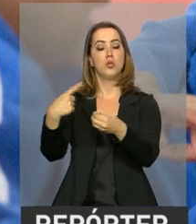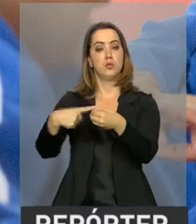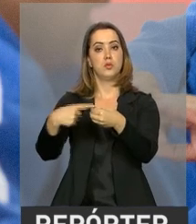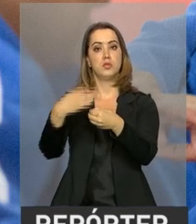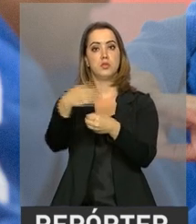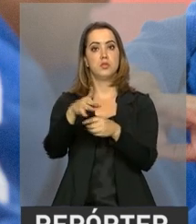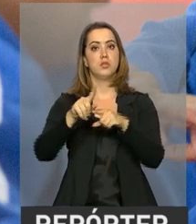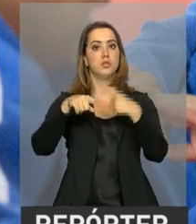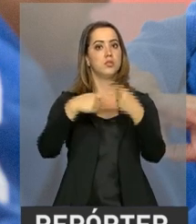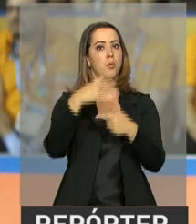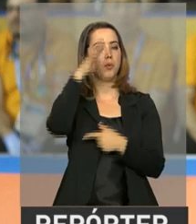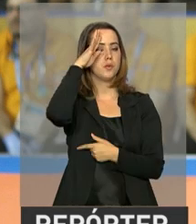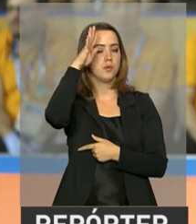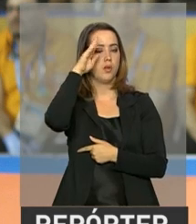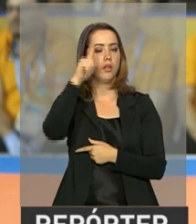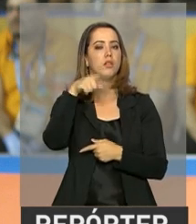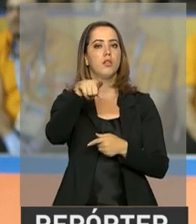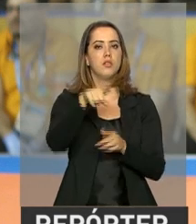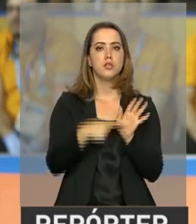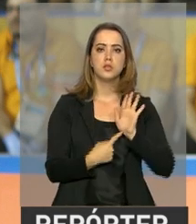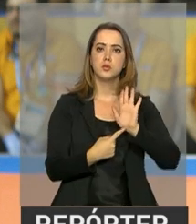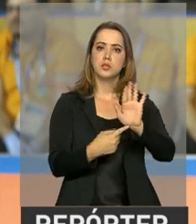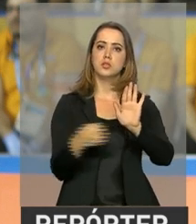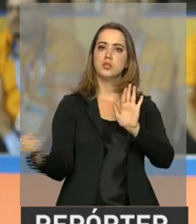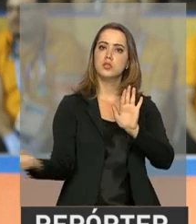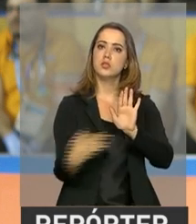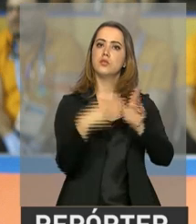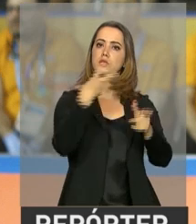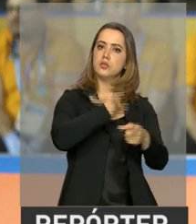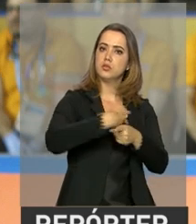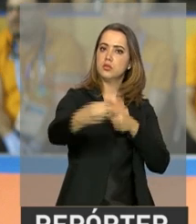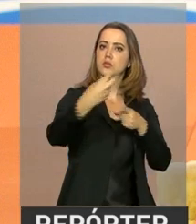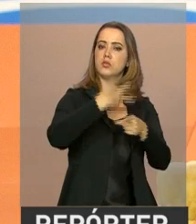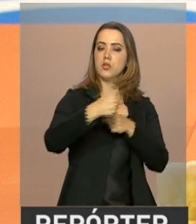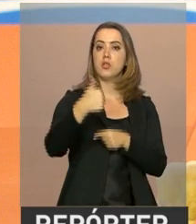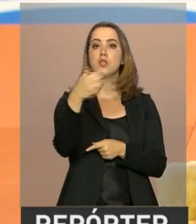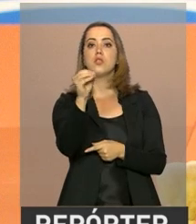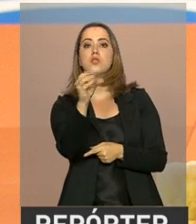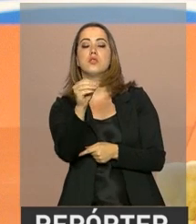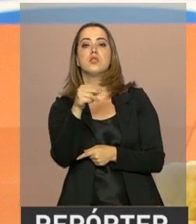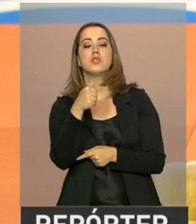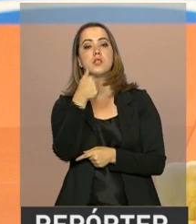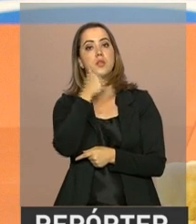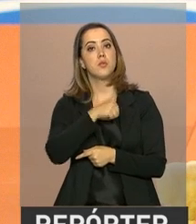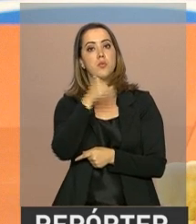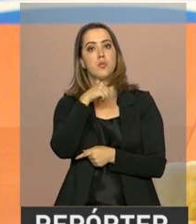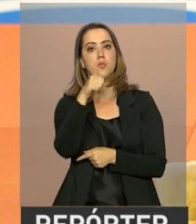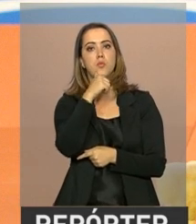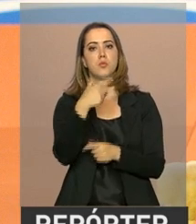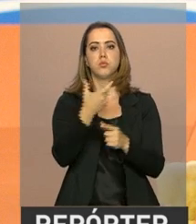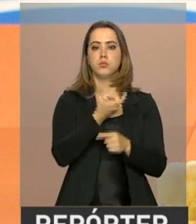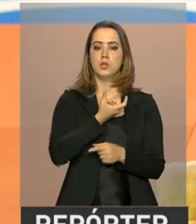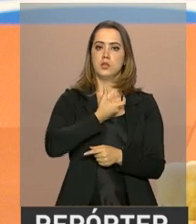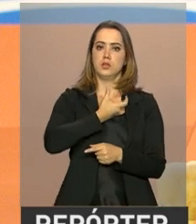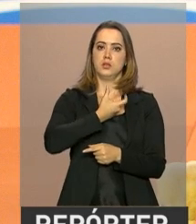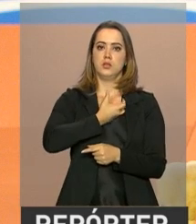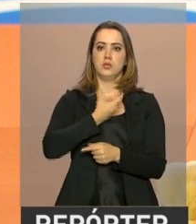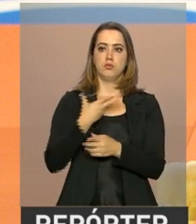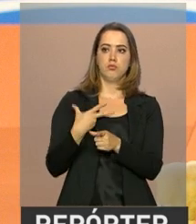quarta-feira, novas histórias de superação. Mais de 100 mulheres vão disputar uma medalha durante as